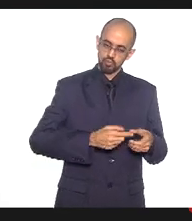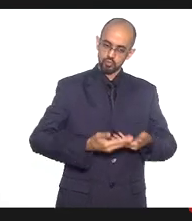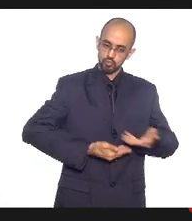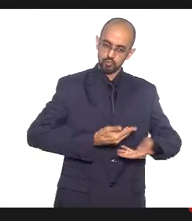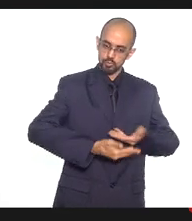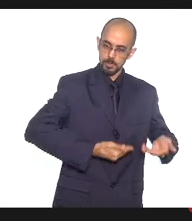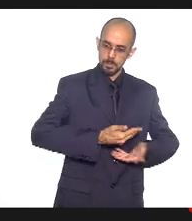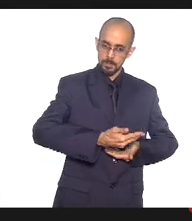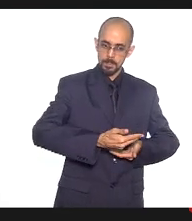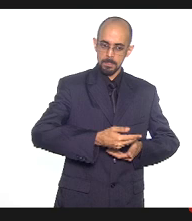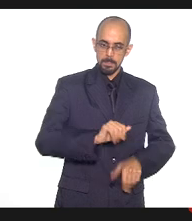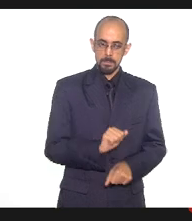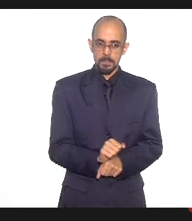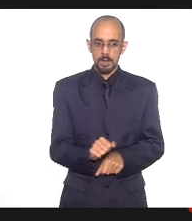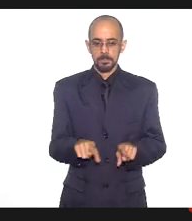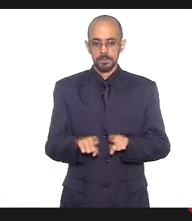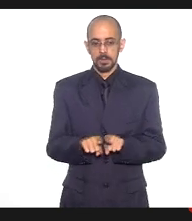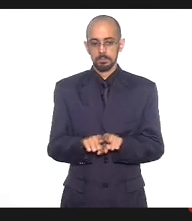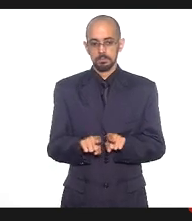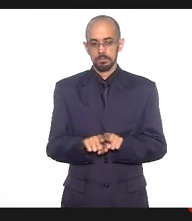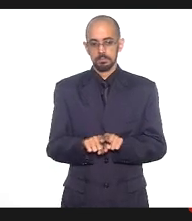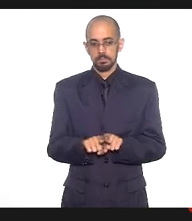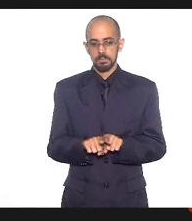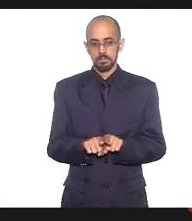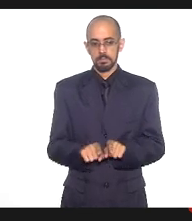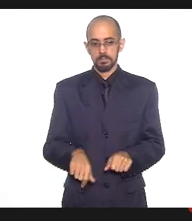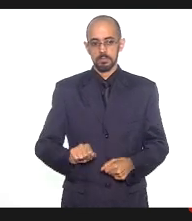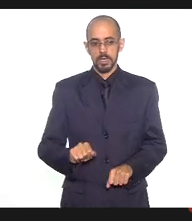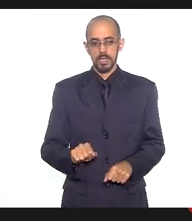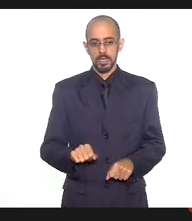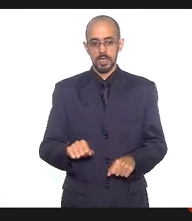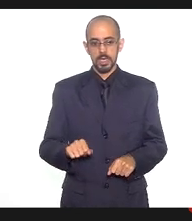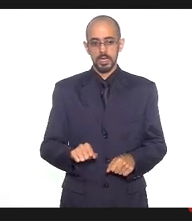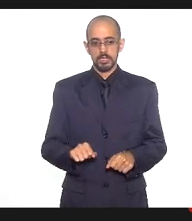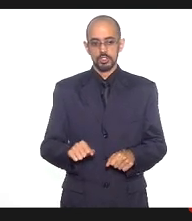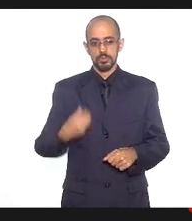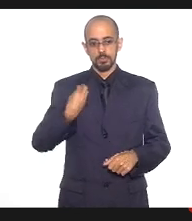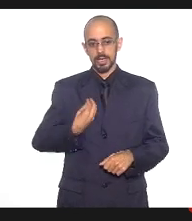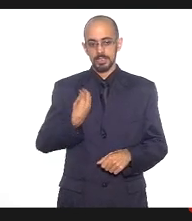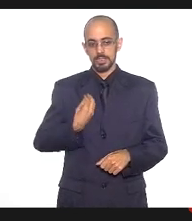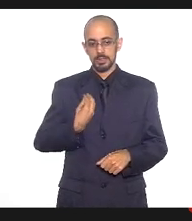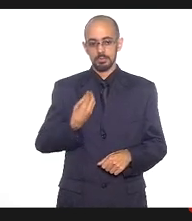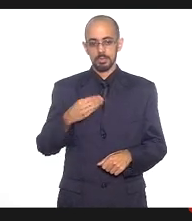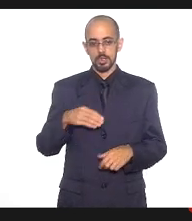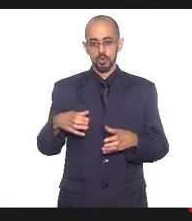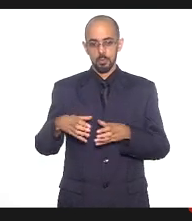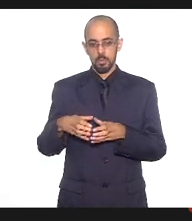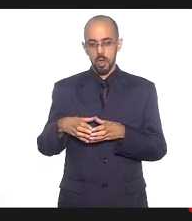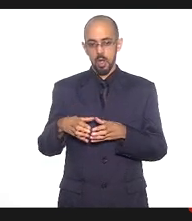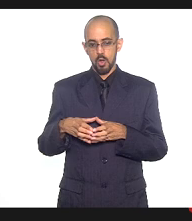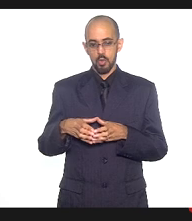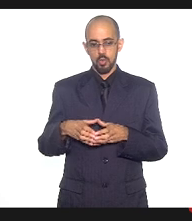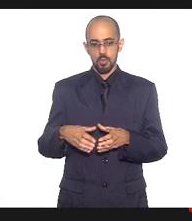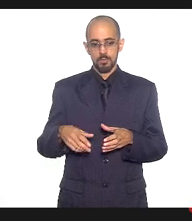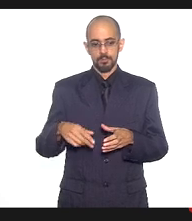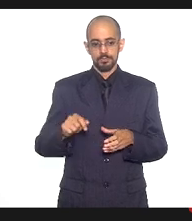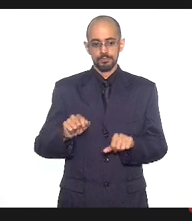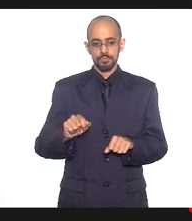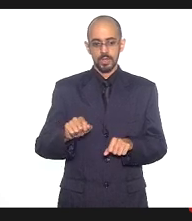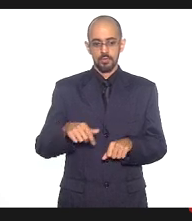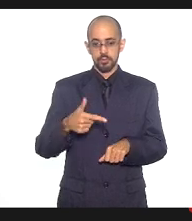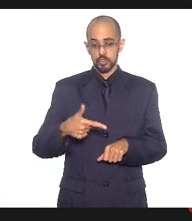Petrogal Brasil participa também do bloco BMS-24, que deu origem